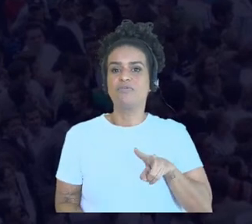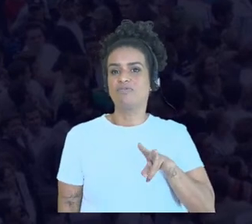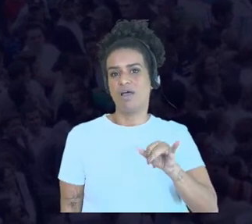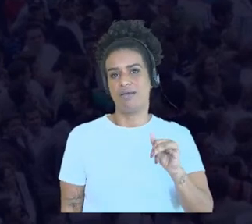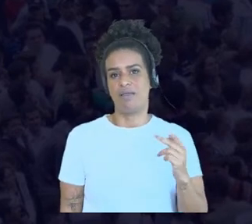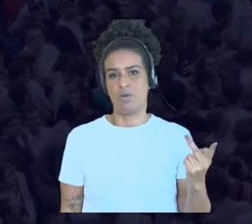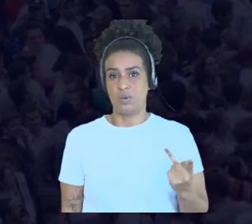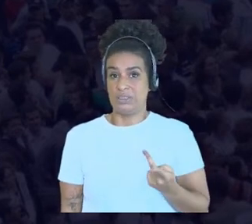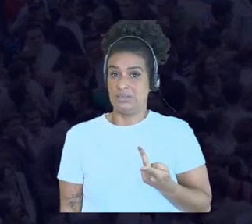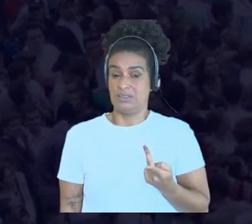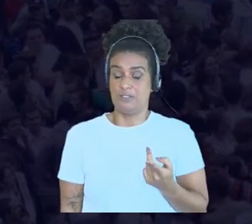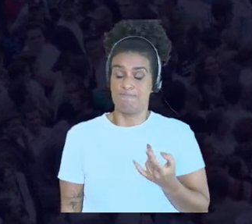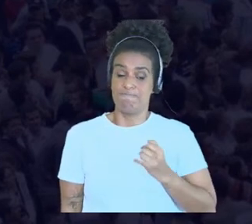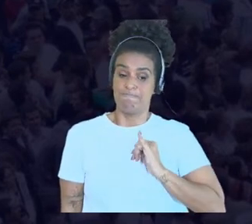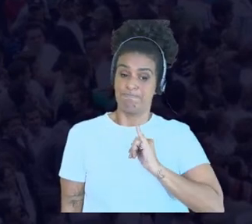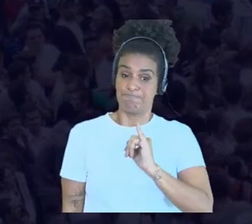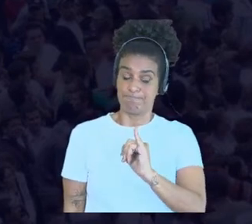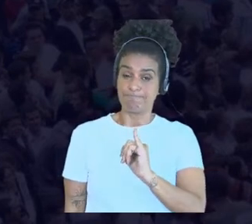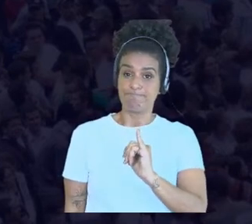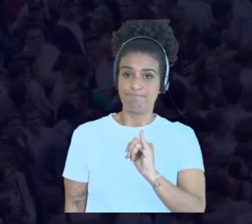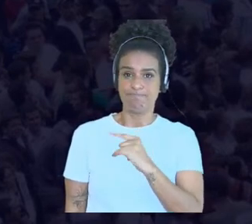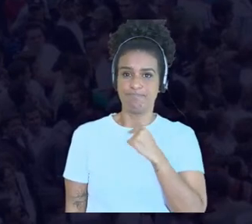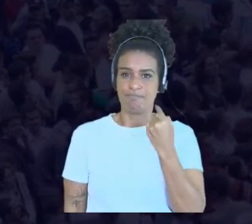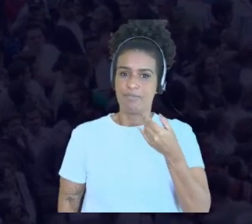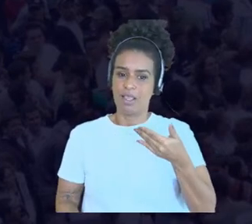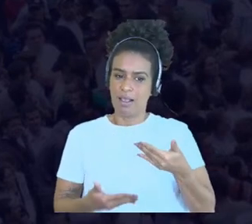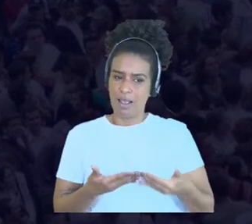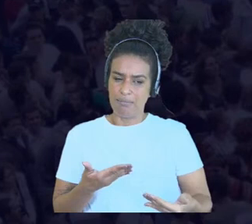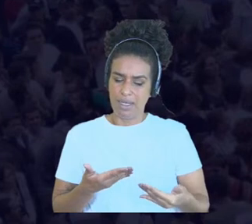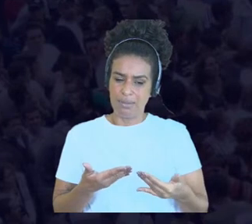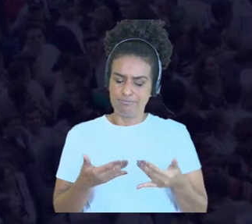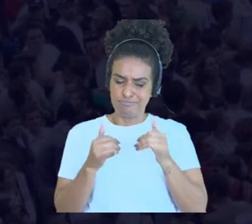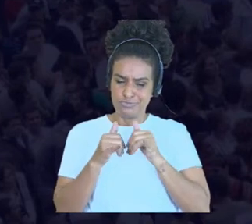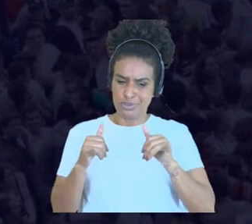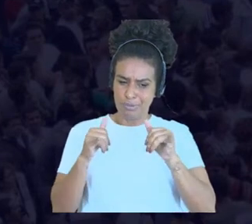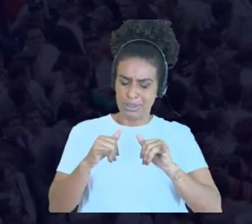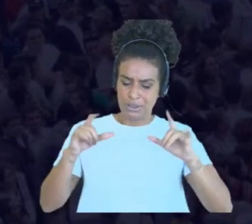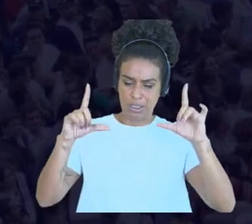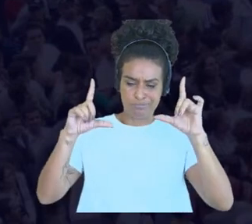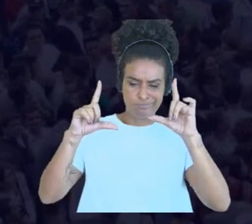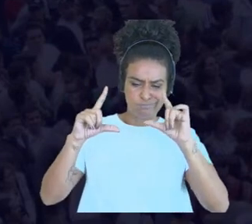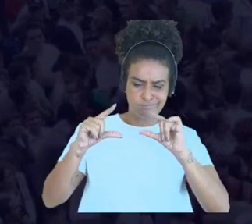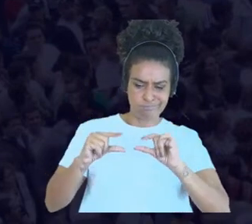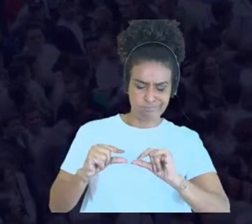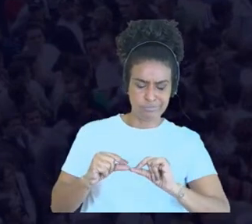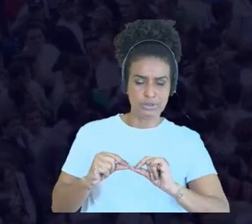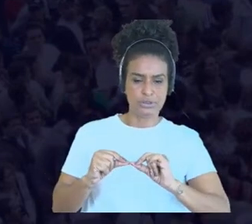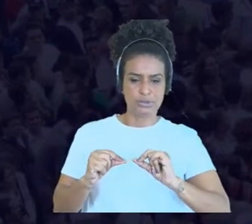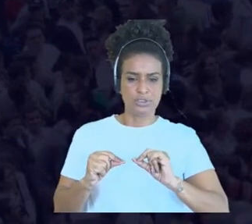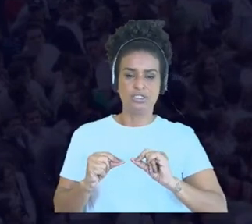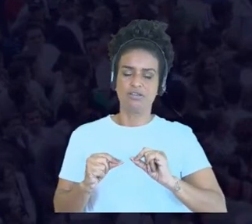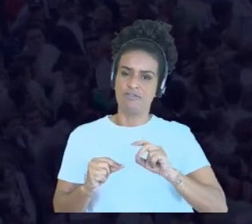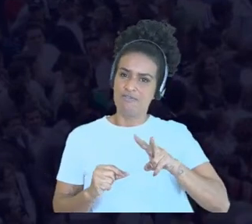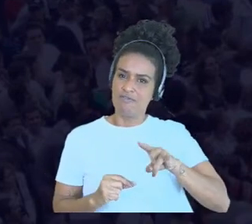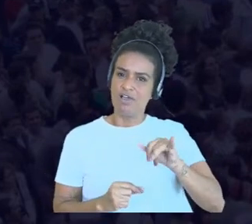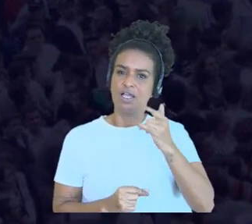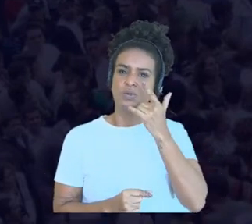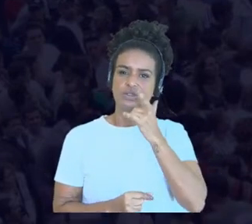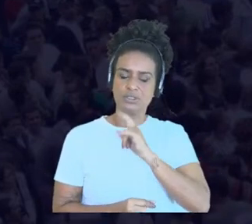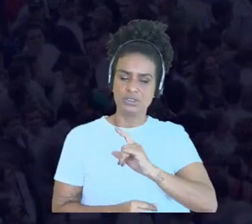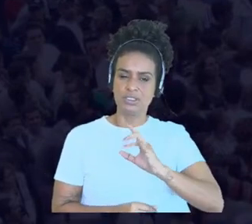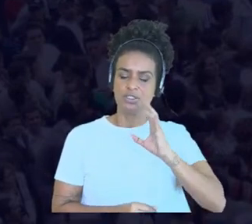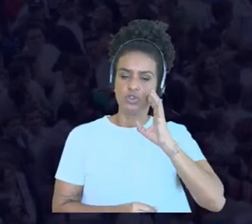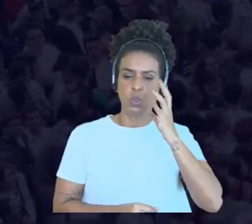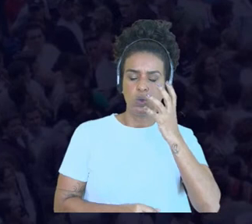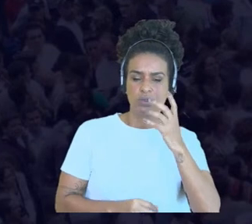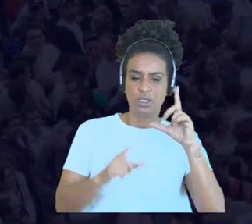E sobre se essa, eu acho que eu queria acabar com essa mensagem, né? Se a gente conseguir reduzir a fragmentação, vai conseguir resultar também